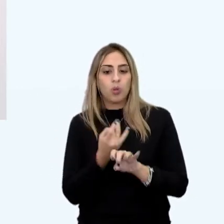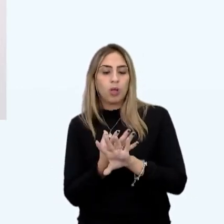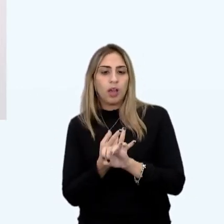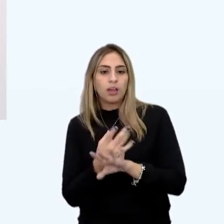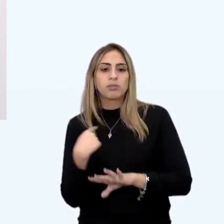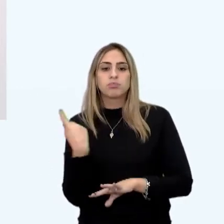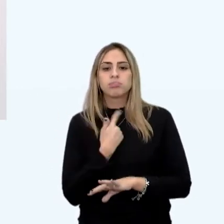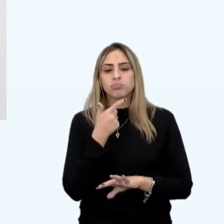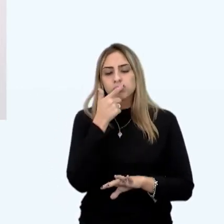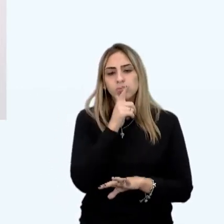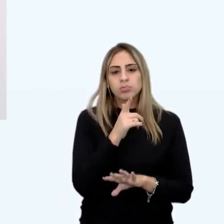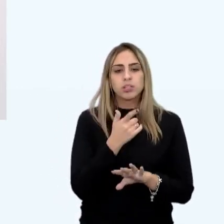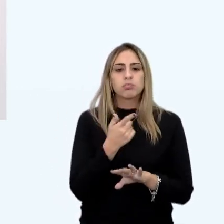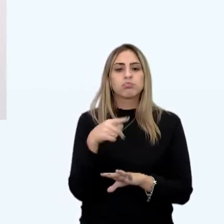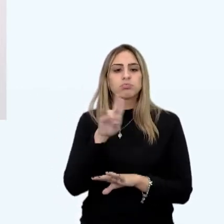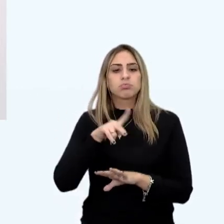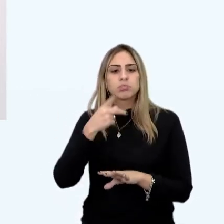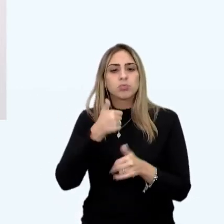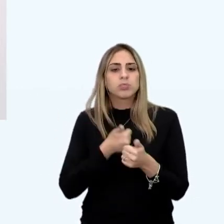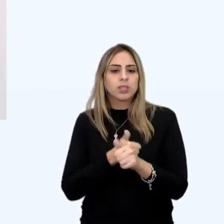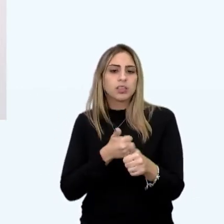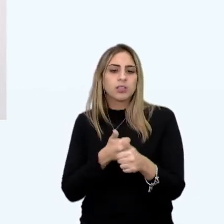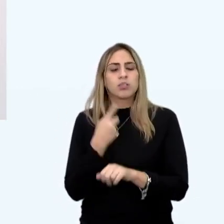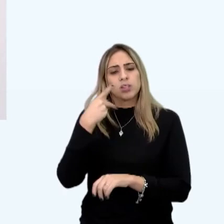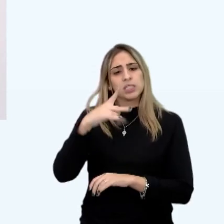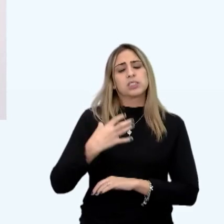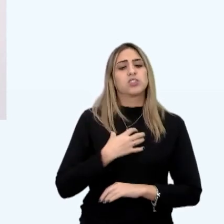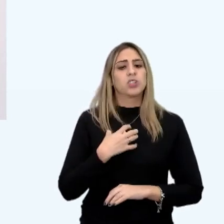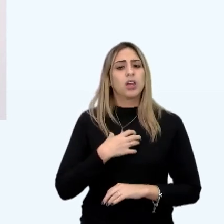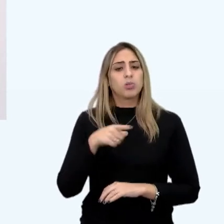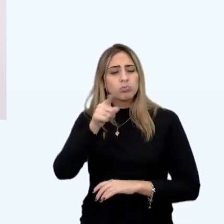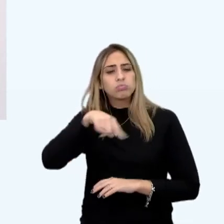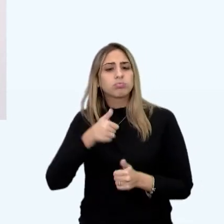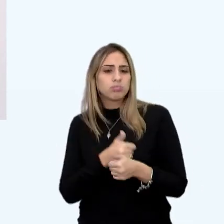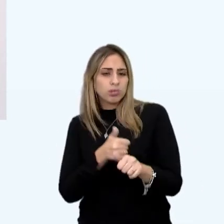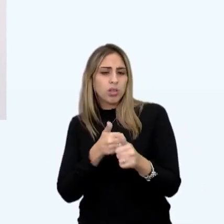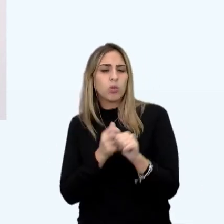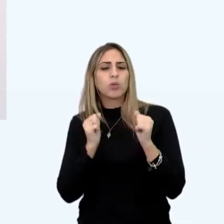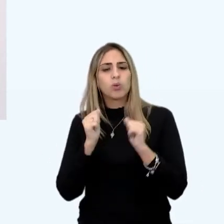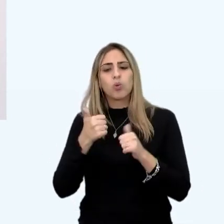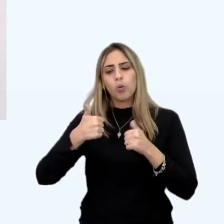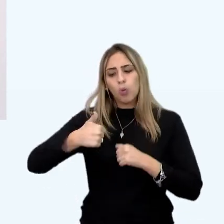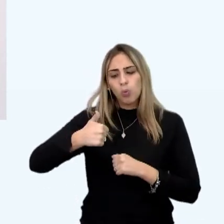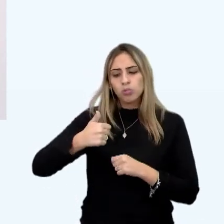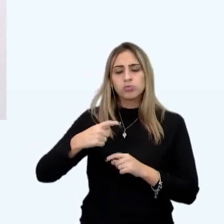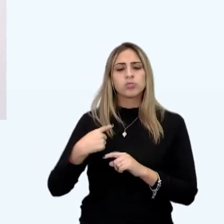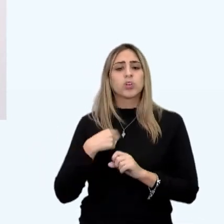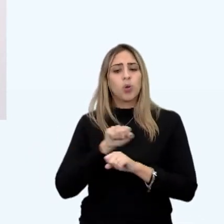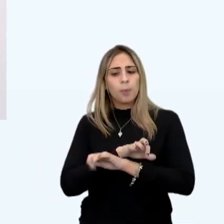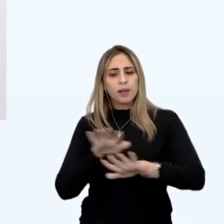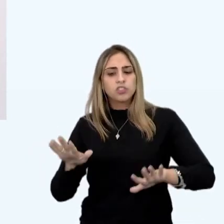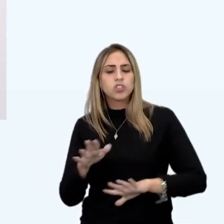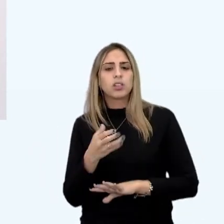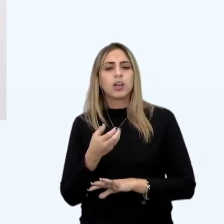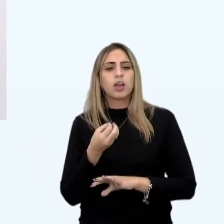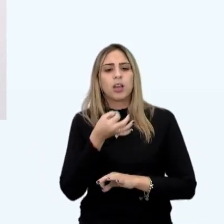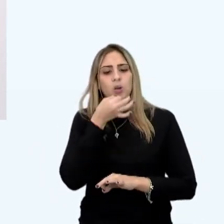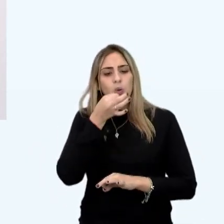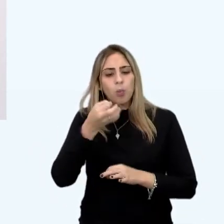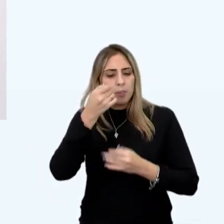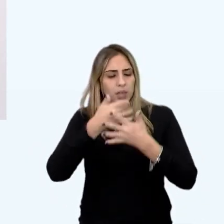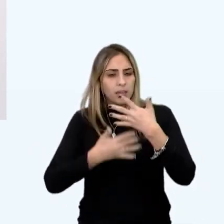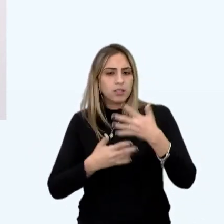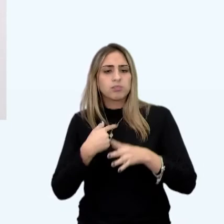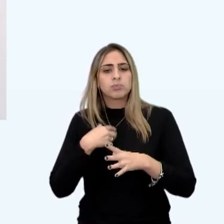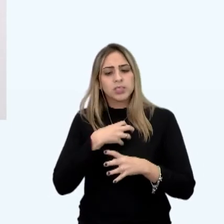gerar relacionamento com seus seguidores. Dessa maneira, os seguidores curtem, compartilham e comentam porque eles se sentem